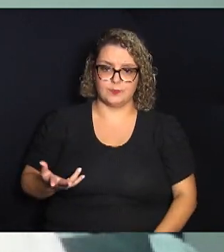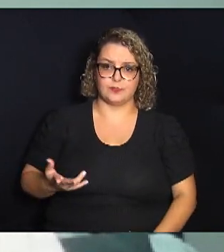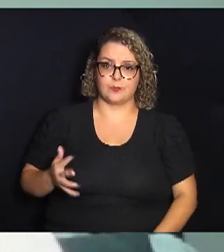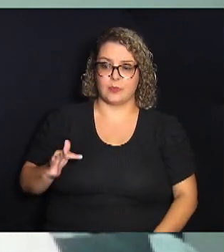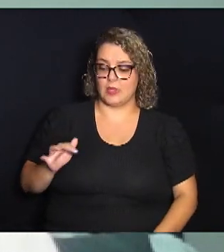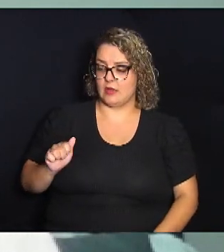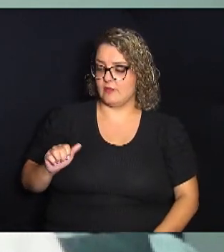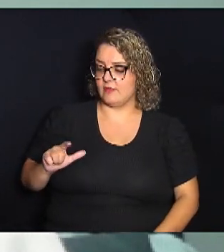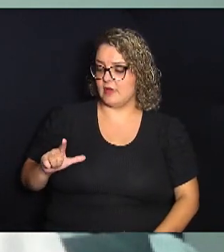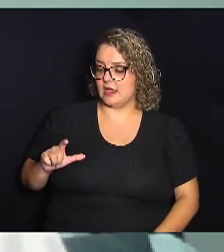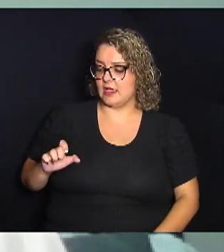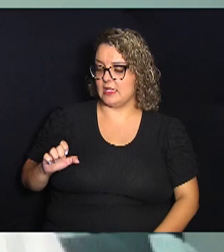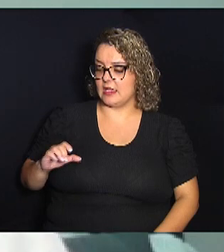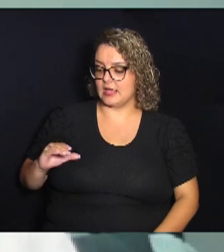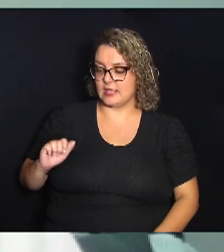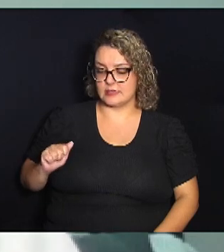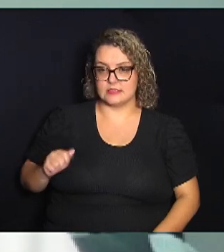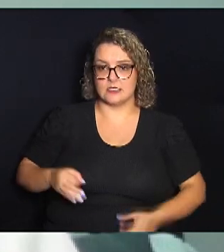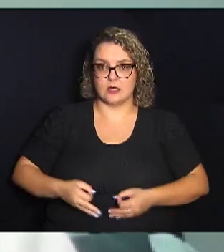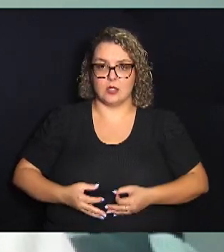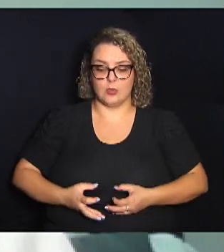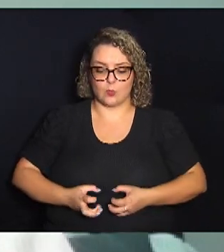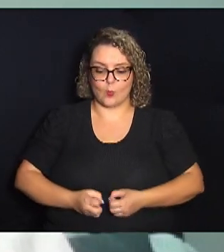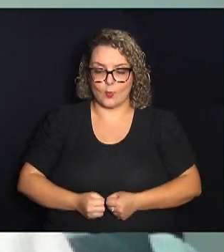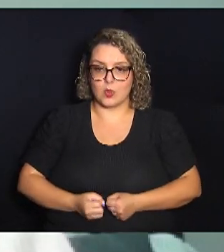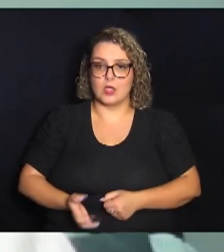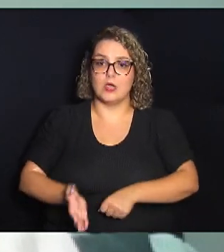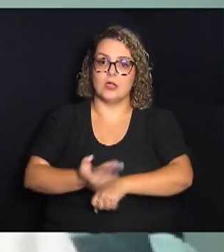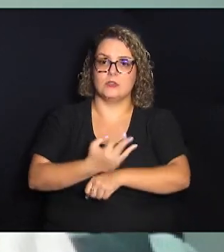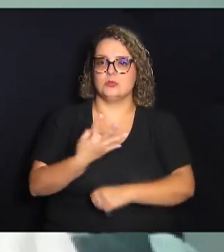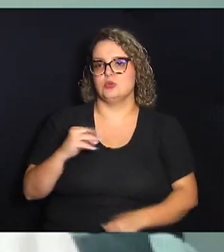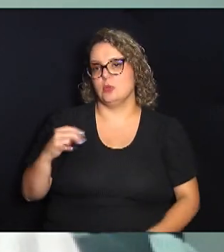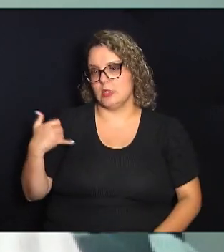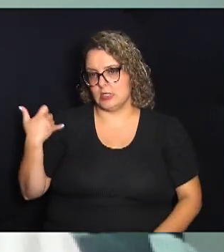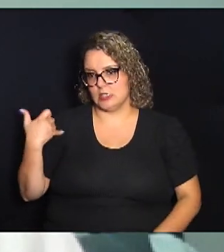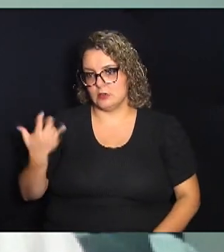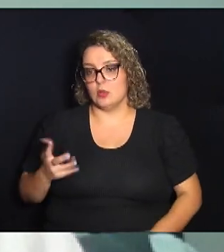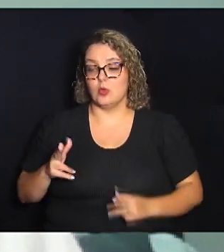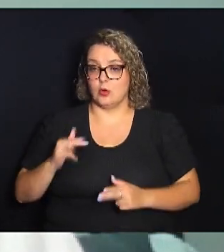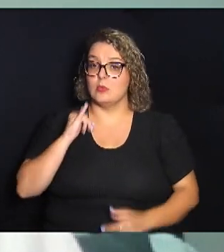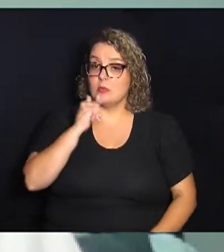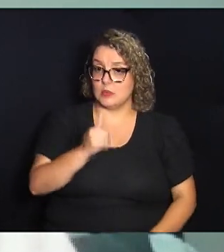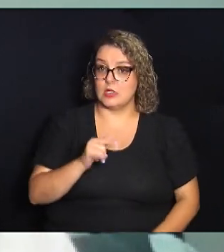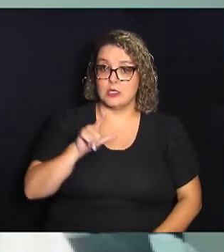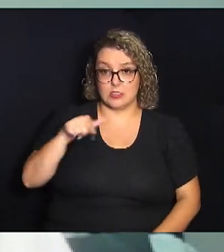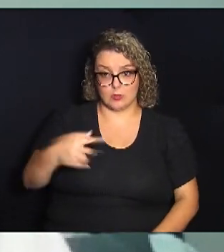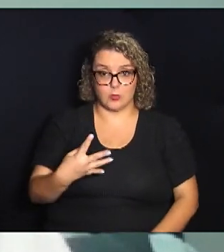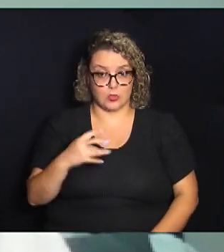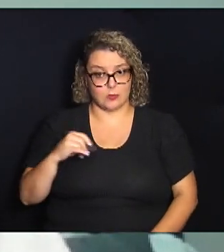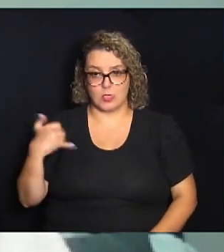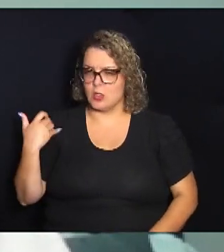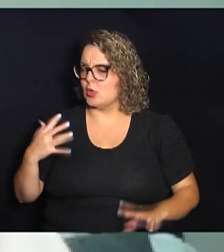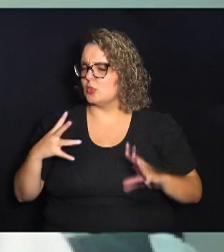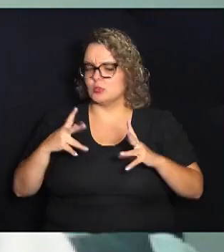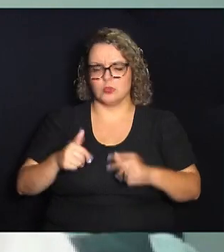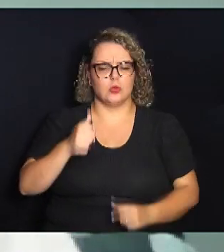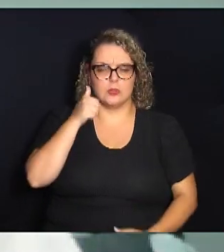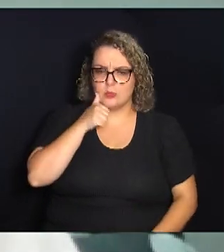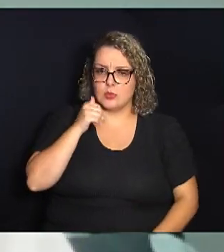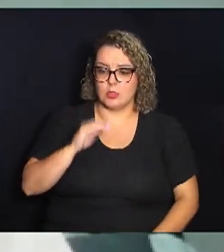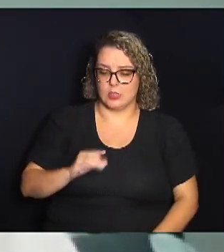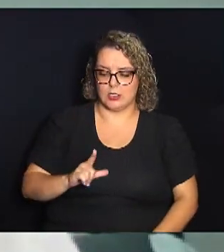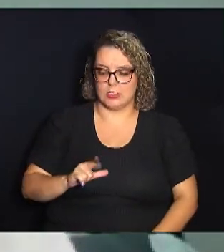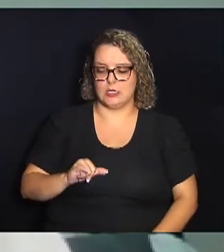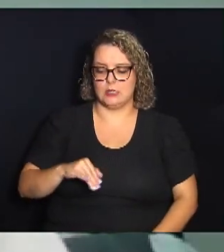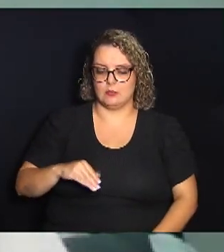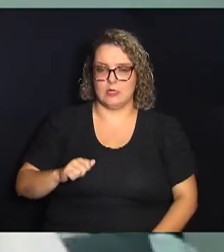falência ovariana prematura? É quando ela acontece antes dos 40 anos. Como eu falei, depois dos 40, toda mulher entra no climatério e